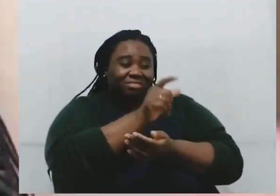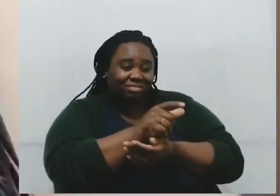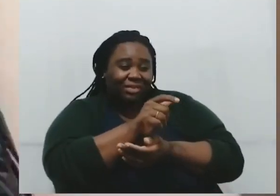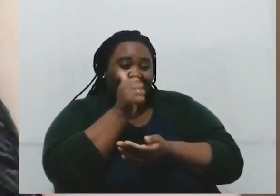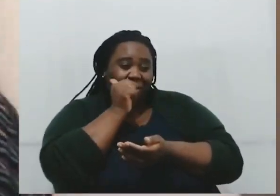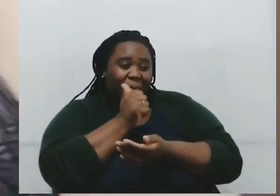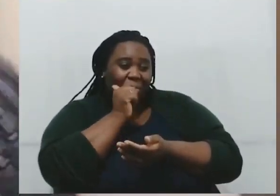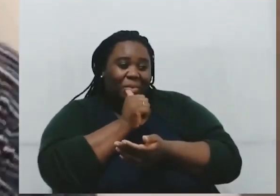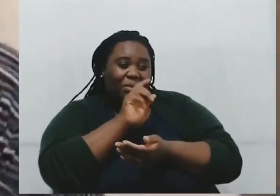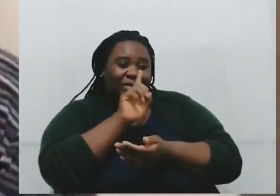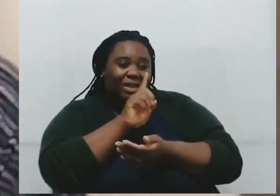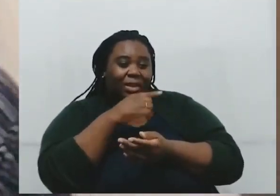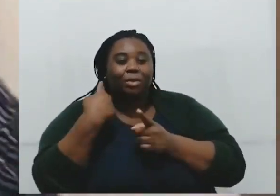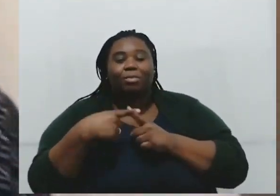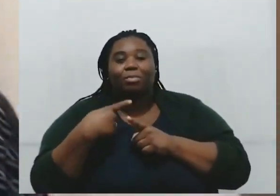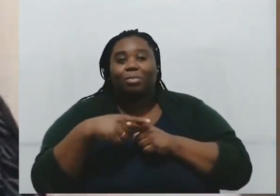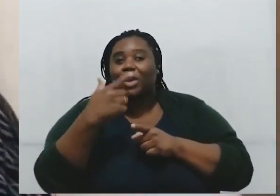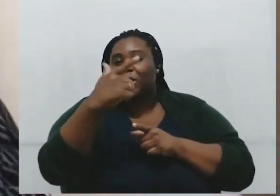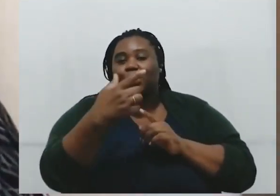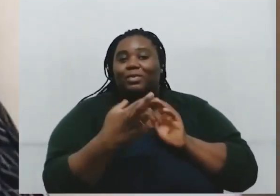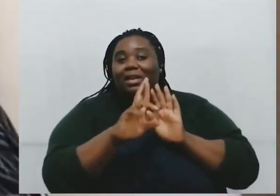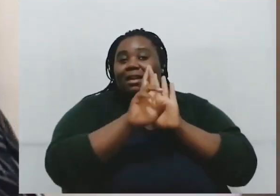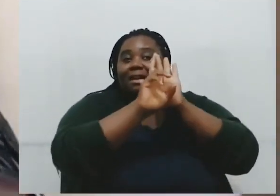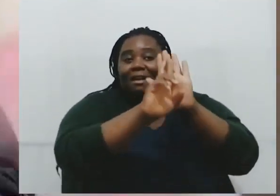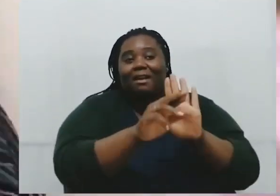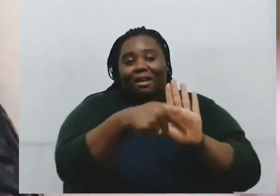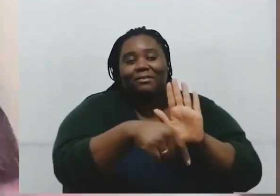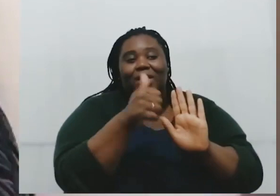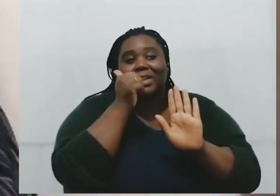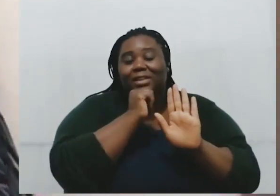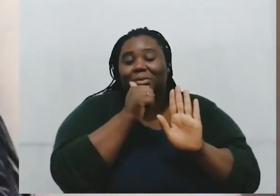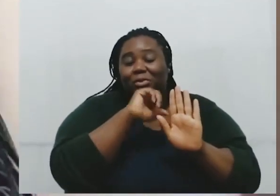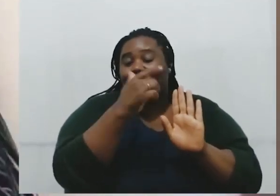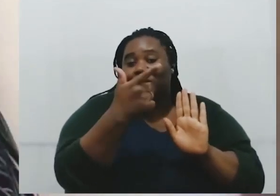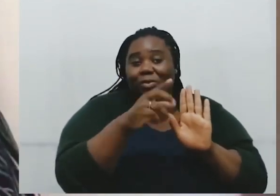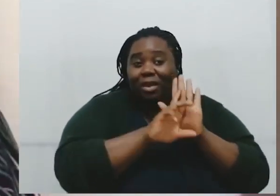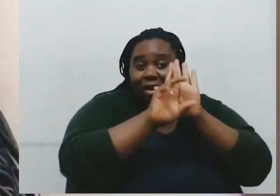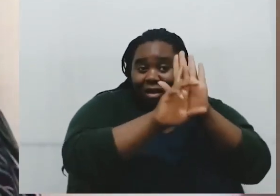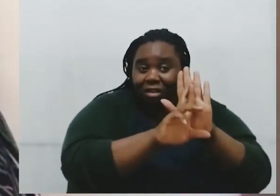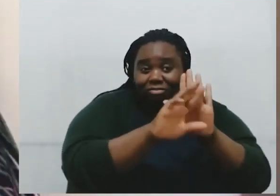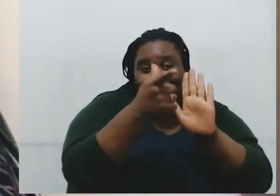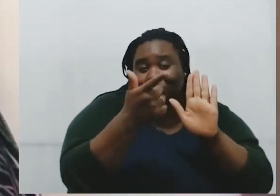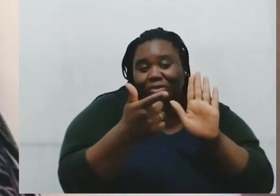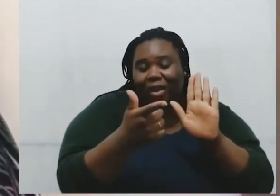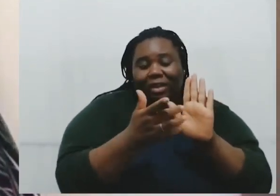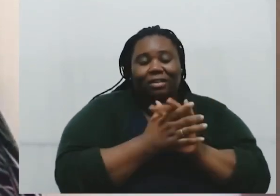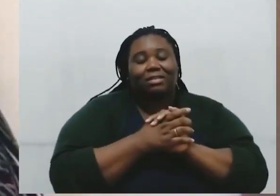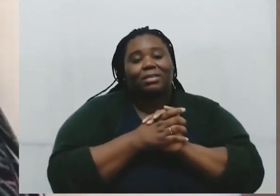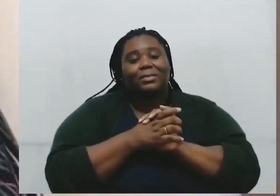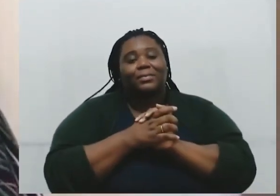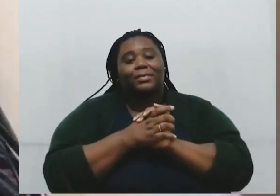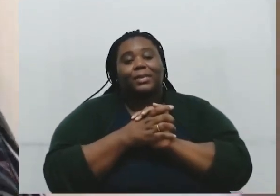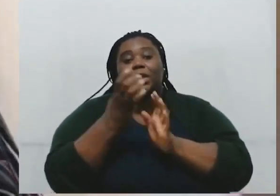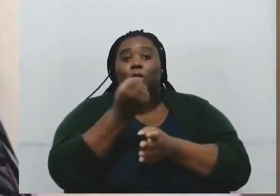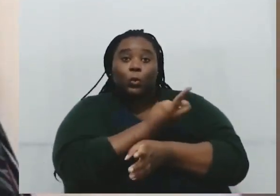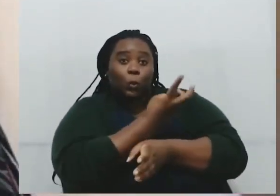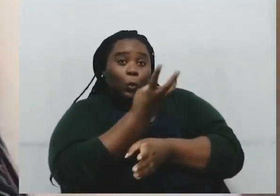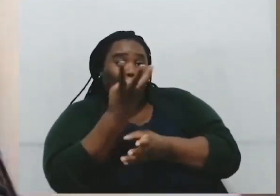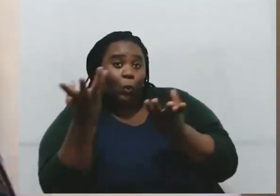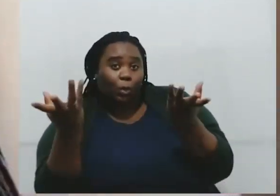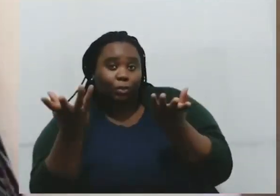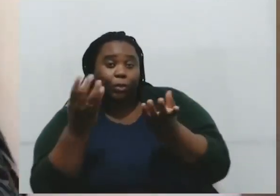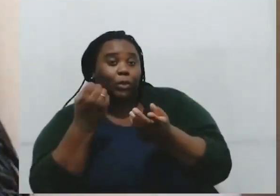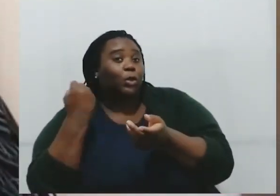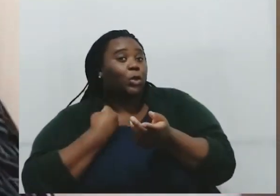muitas referências, né, em termos de quantidade mesmo, de que você tem de diretores homens e diretoras mulheres, você já não